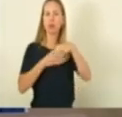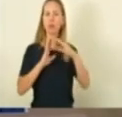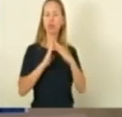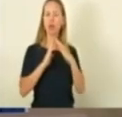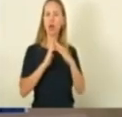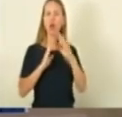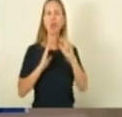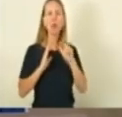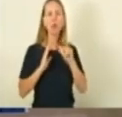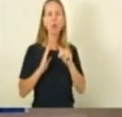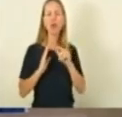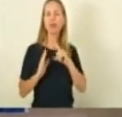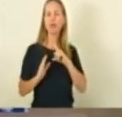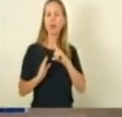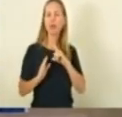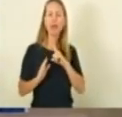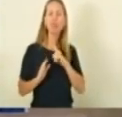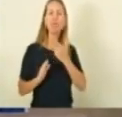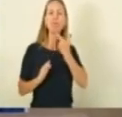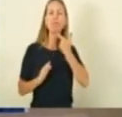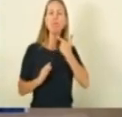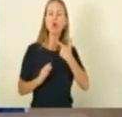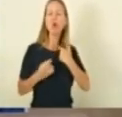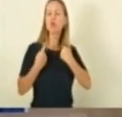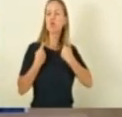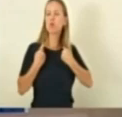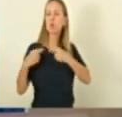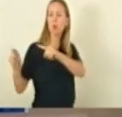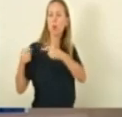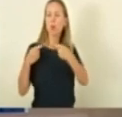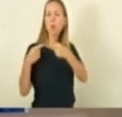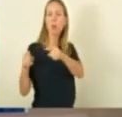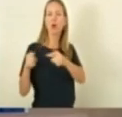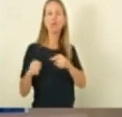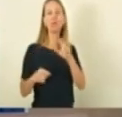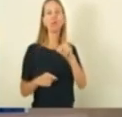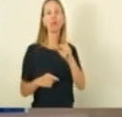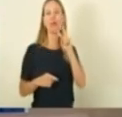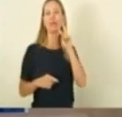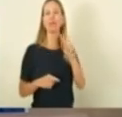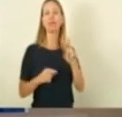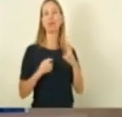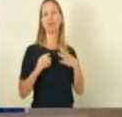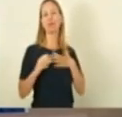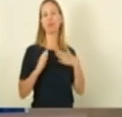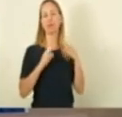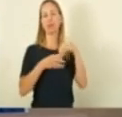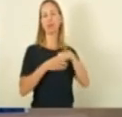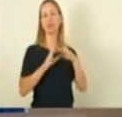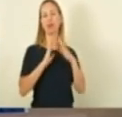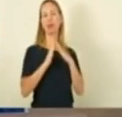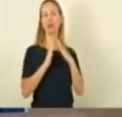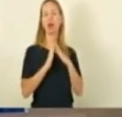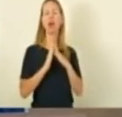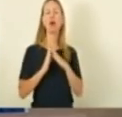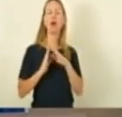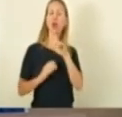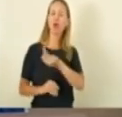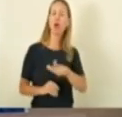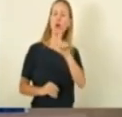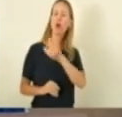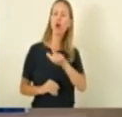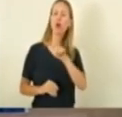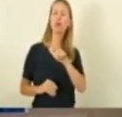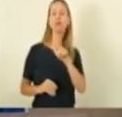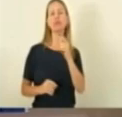outro, de ódio ao outro, de desejar mal ao outro. Eu nunca ouvi isso dentro da minha casa. É claro que vez ou outra